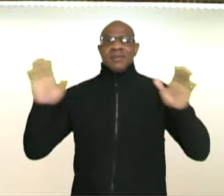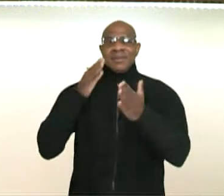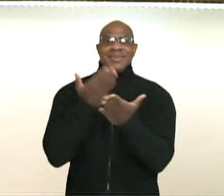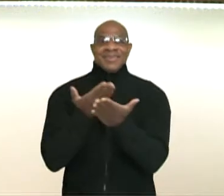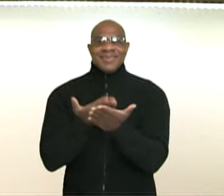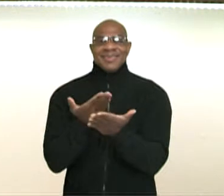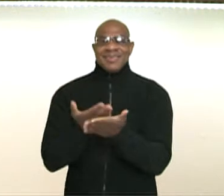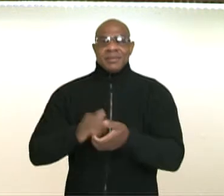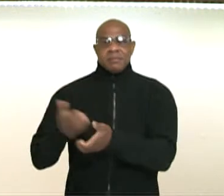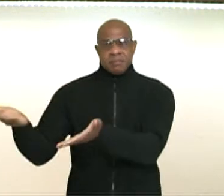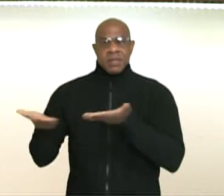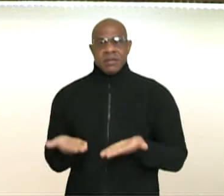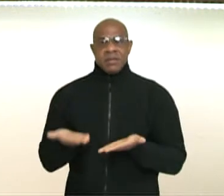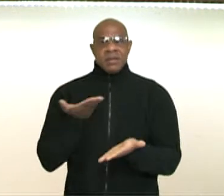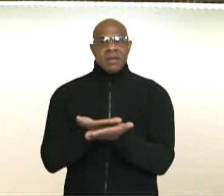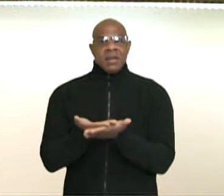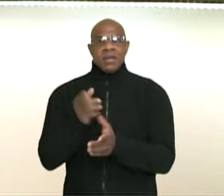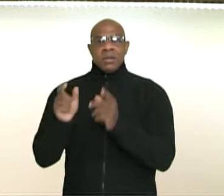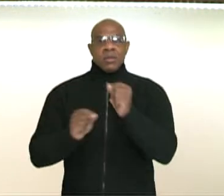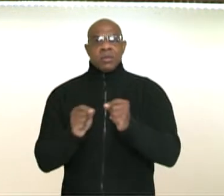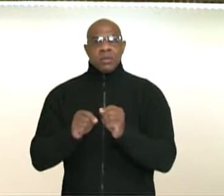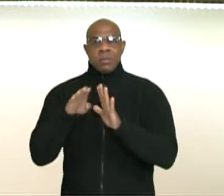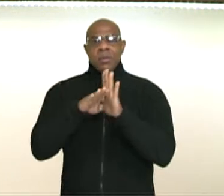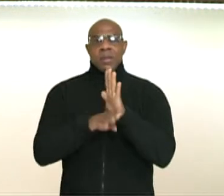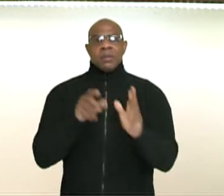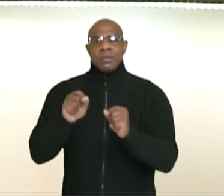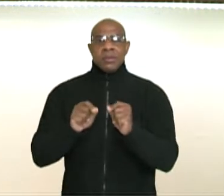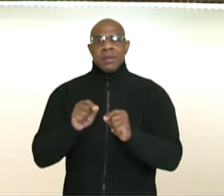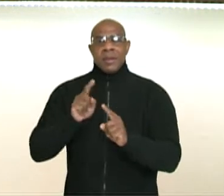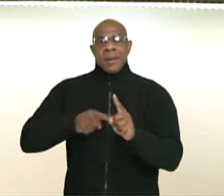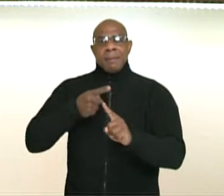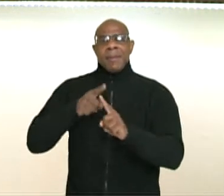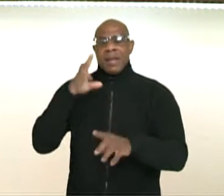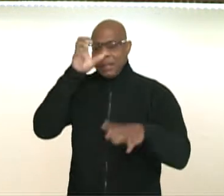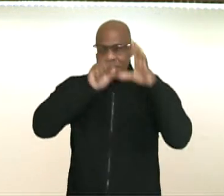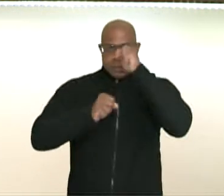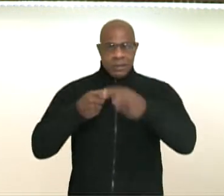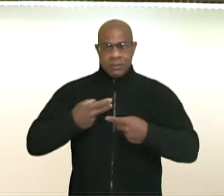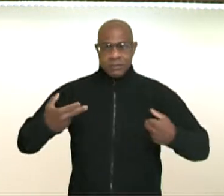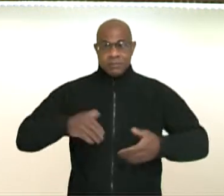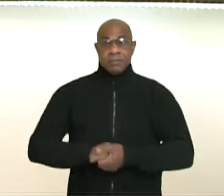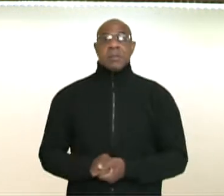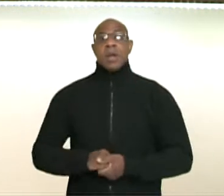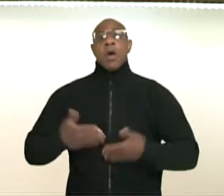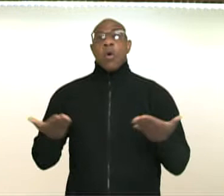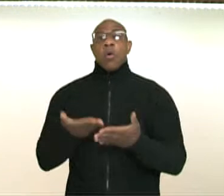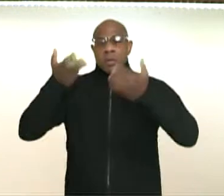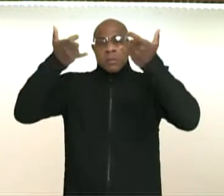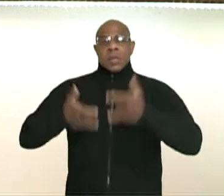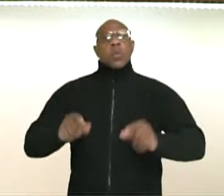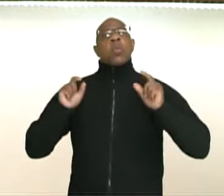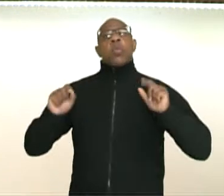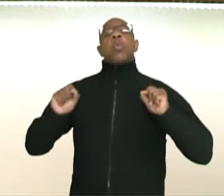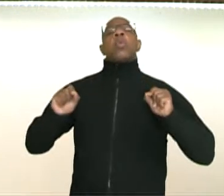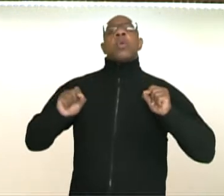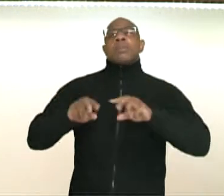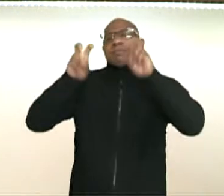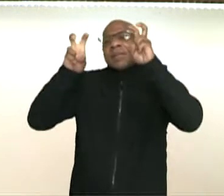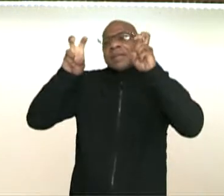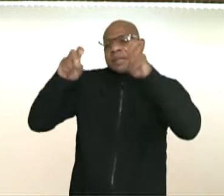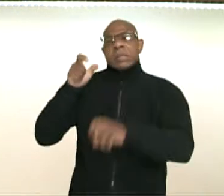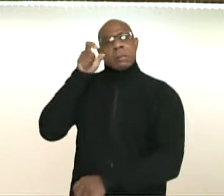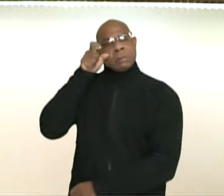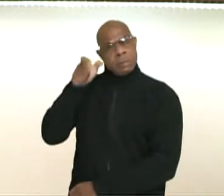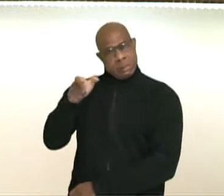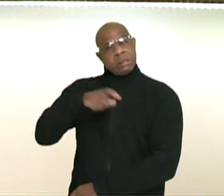Olá, estudantes! Sejam bem-vindos a mais uma aula do programa Mais Aprendizagem. E hoje vamos conversar sobre um assunto bem